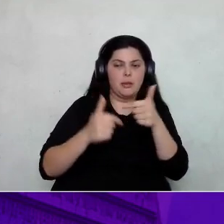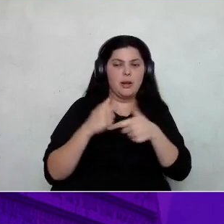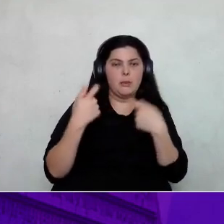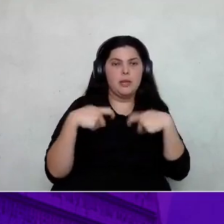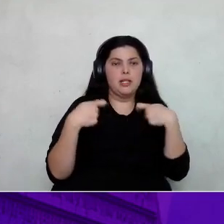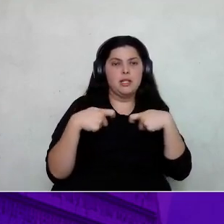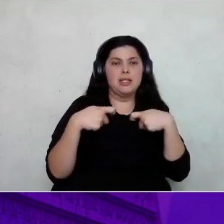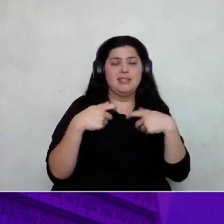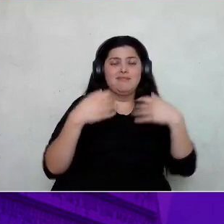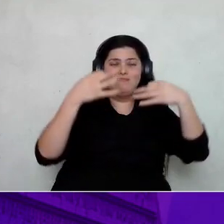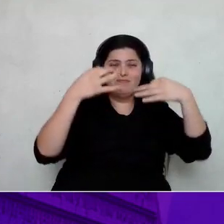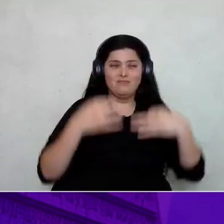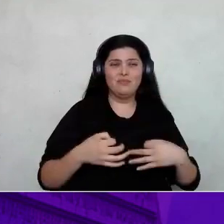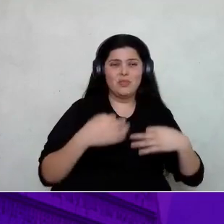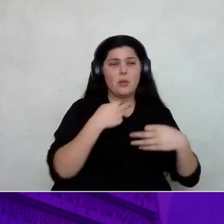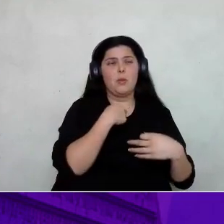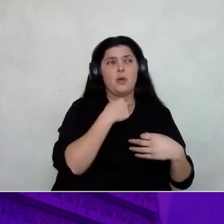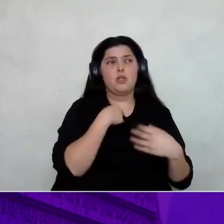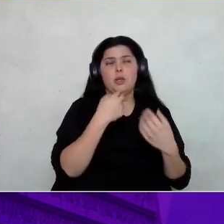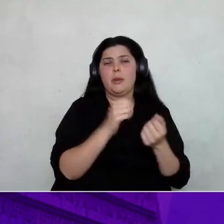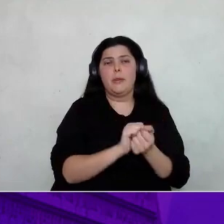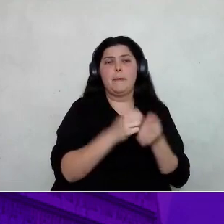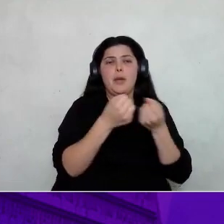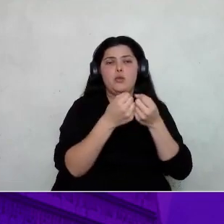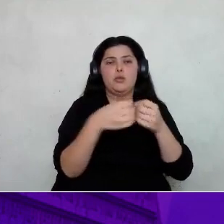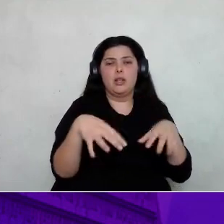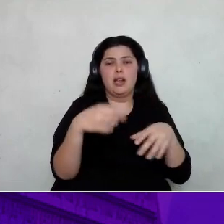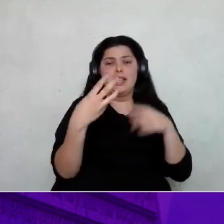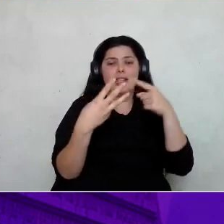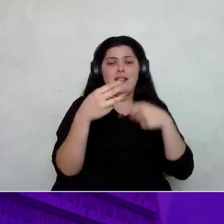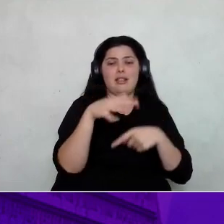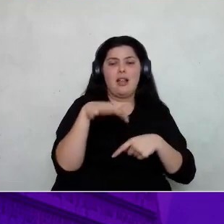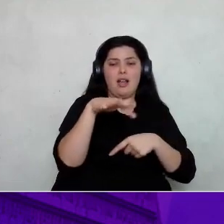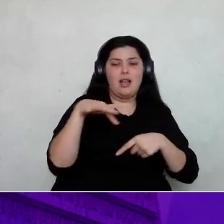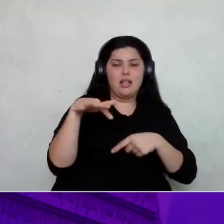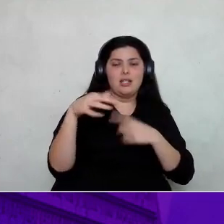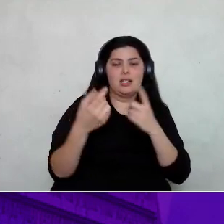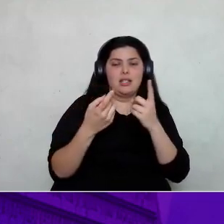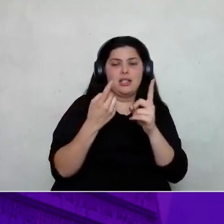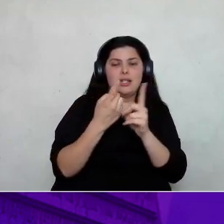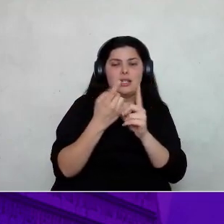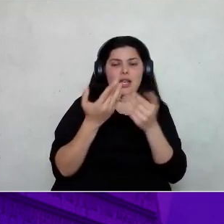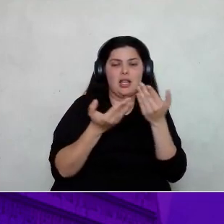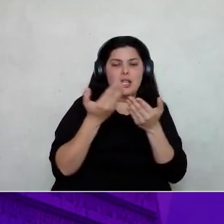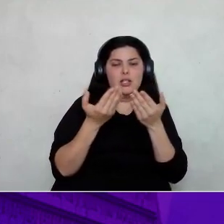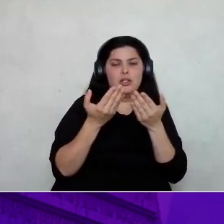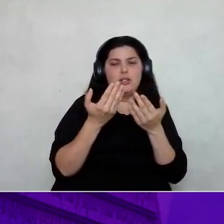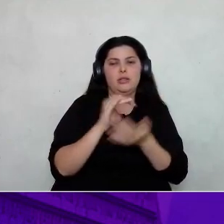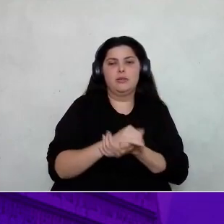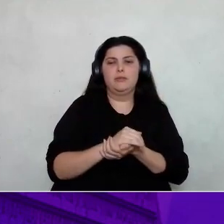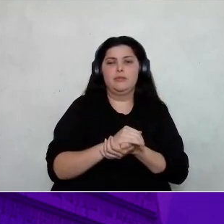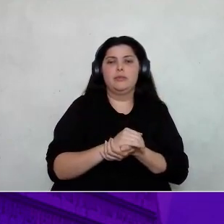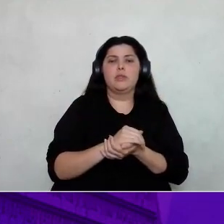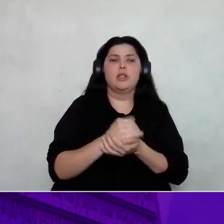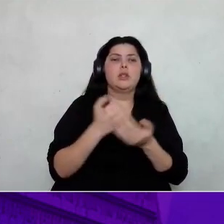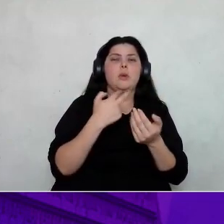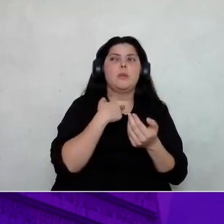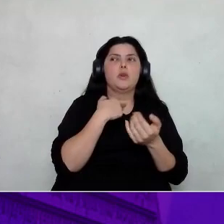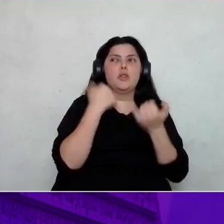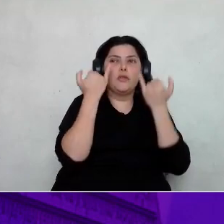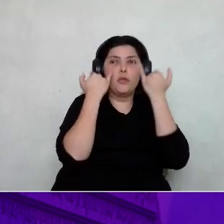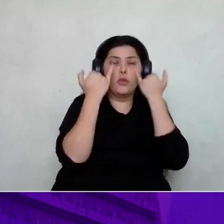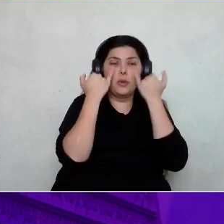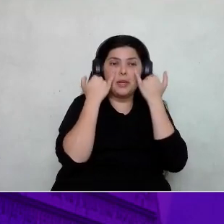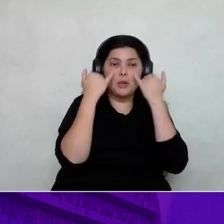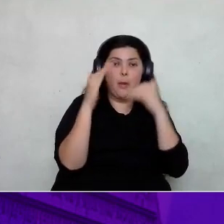que ele não vai afetar as 3 áreas, que você não vai passar informação a mais. Passar informação a mais é um problema de segurança. A